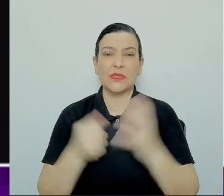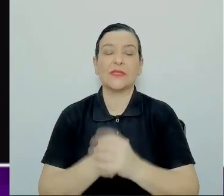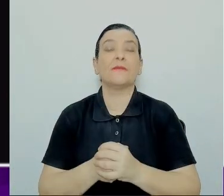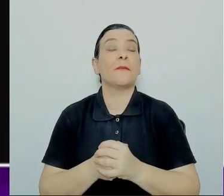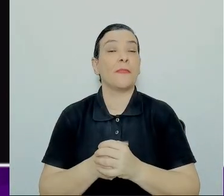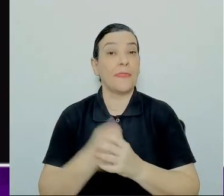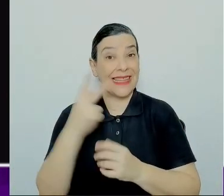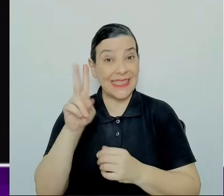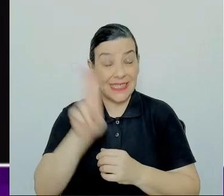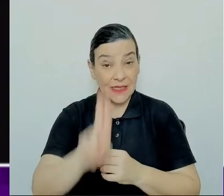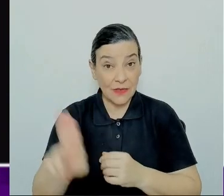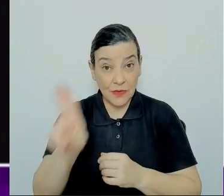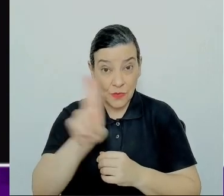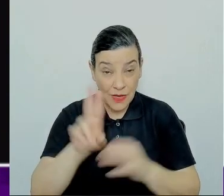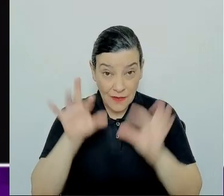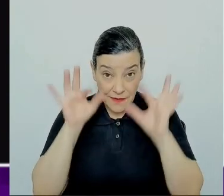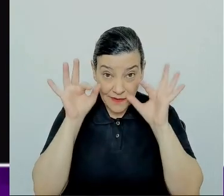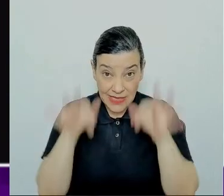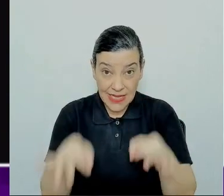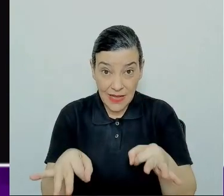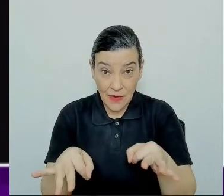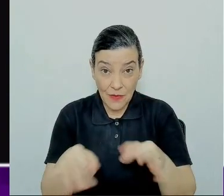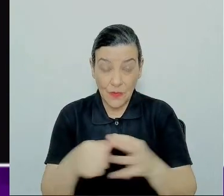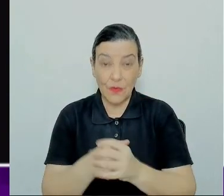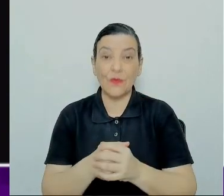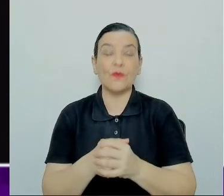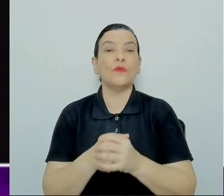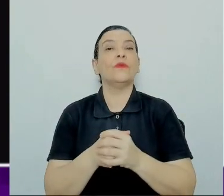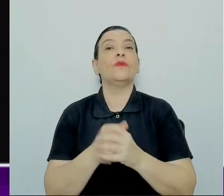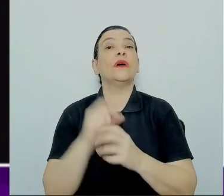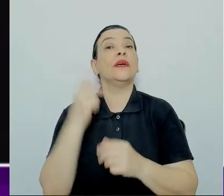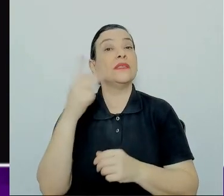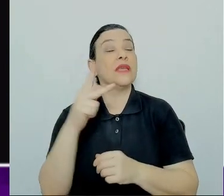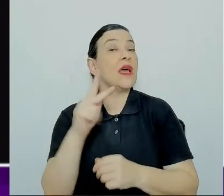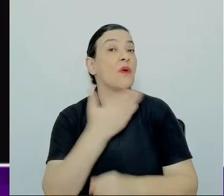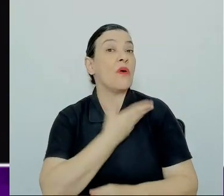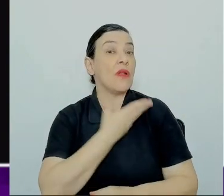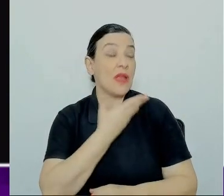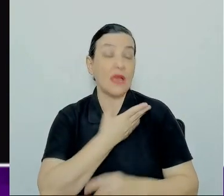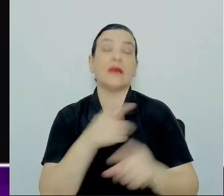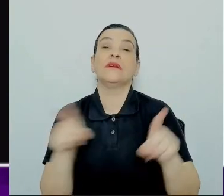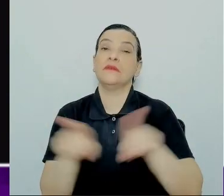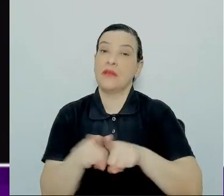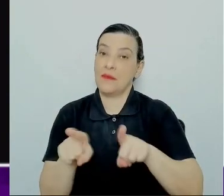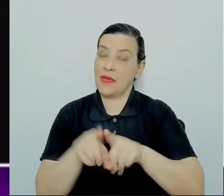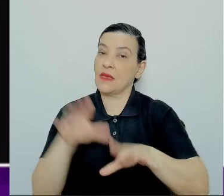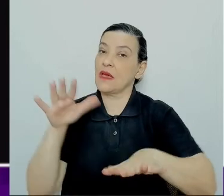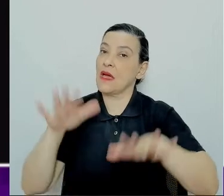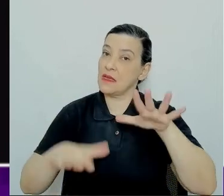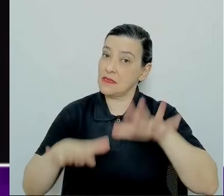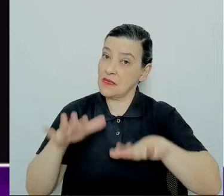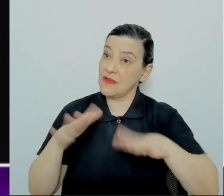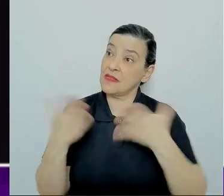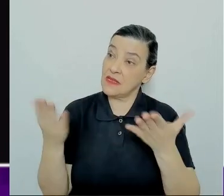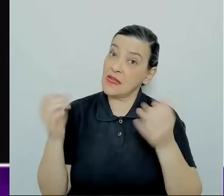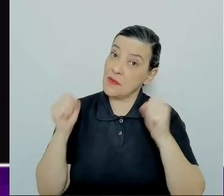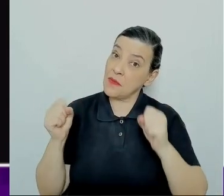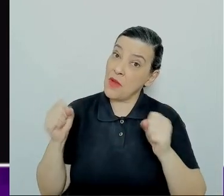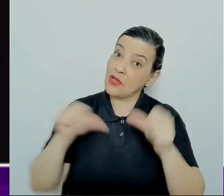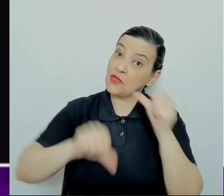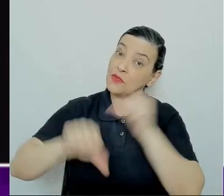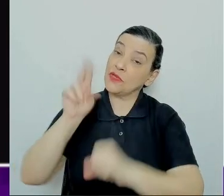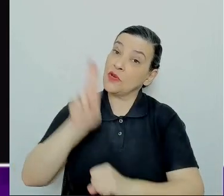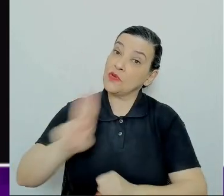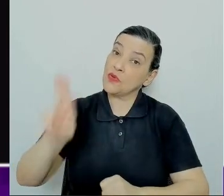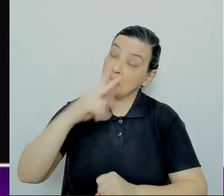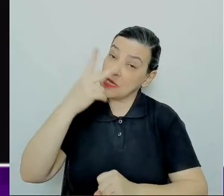não é o usuário final, também é o seu colega. Ele também, em algum momento, é um usuário. Então, se uma pessoa dentro